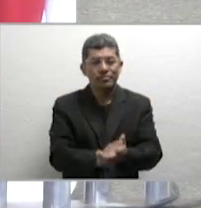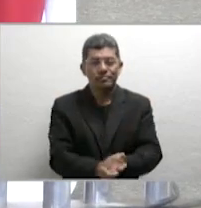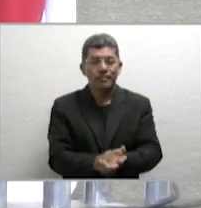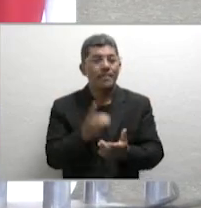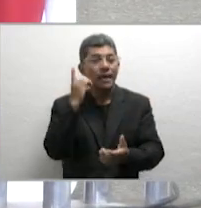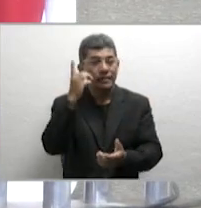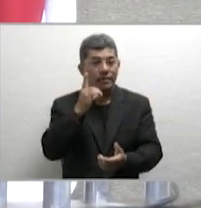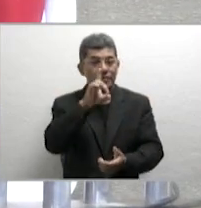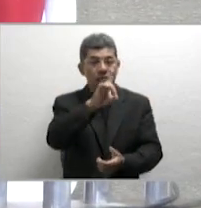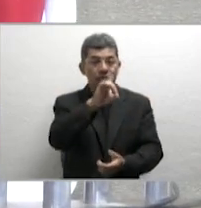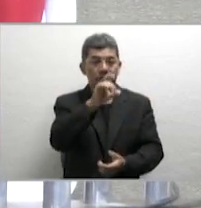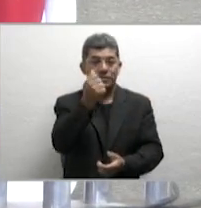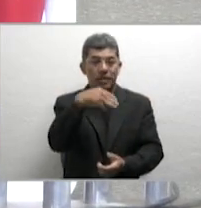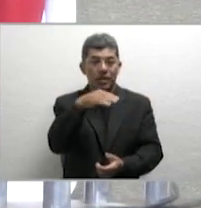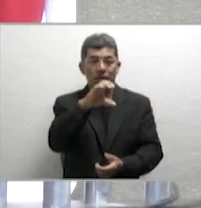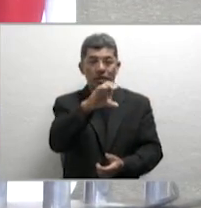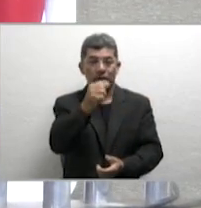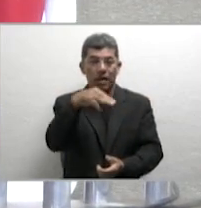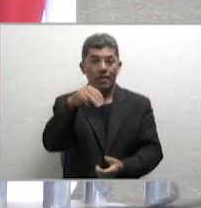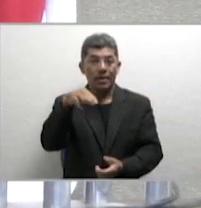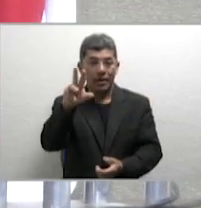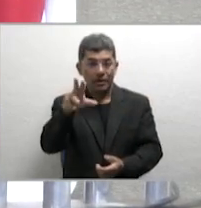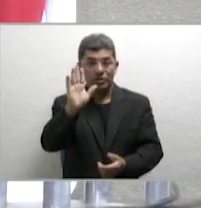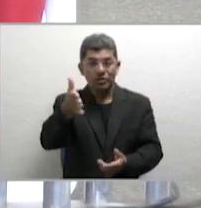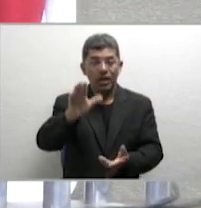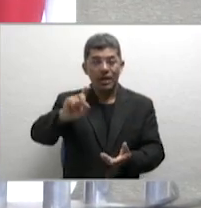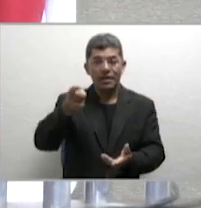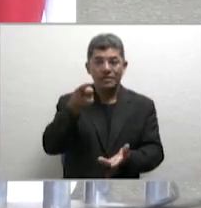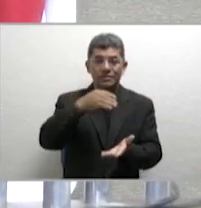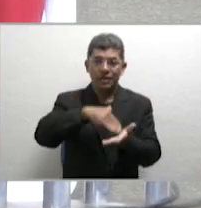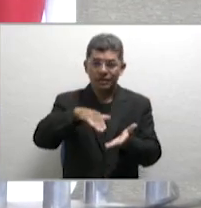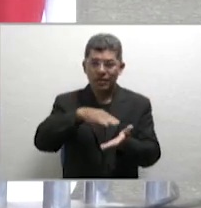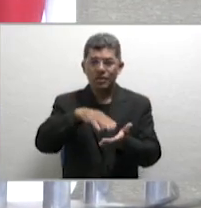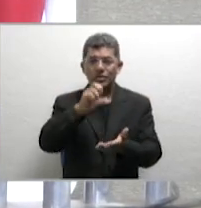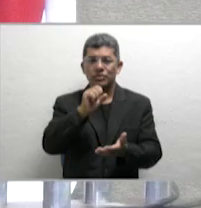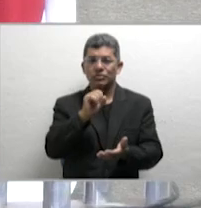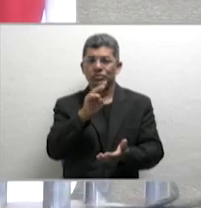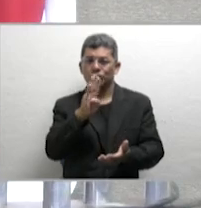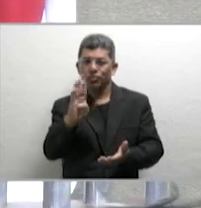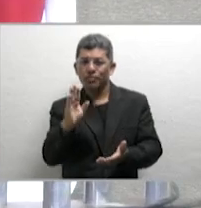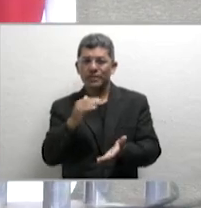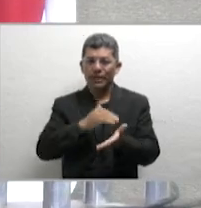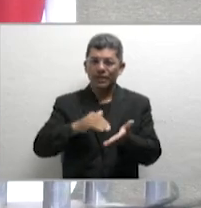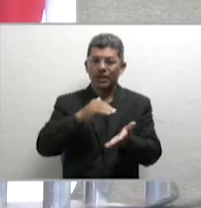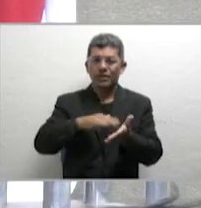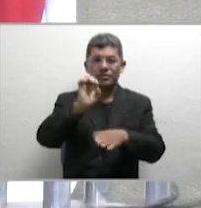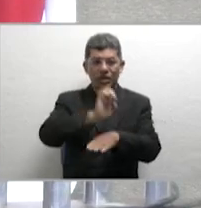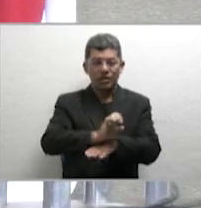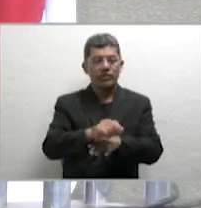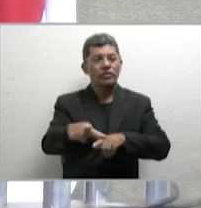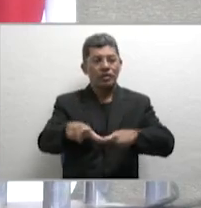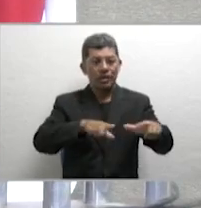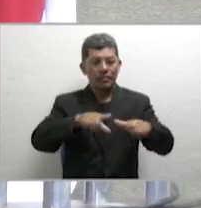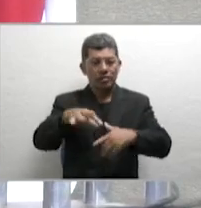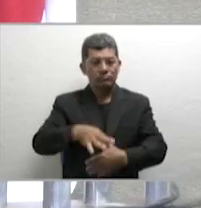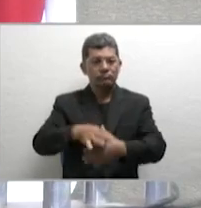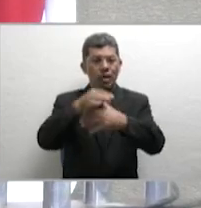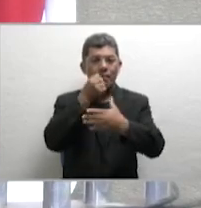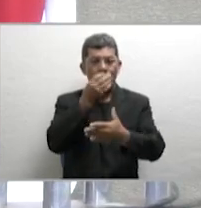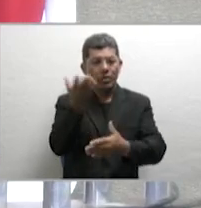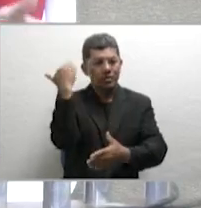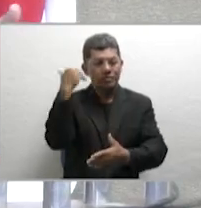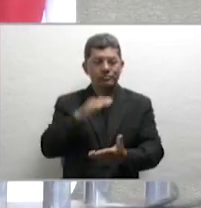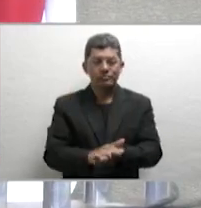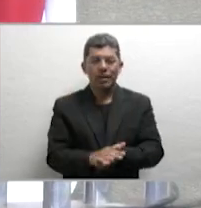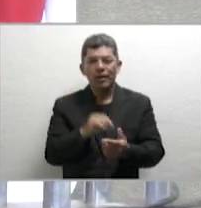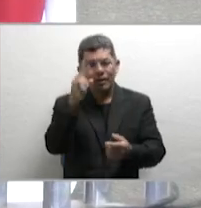deputado Dan Câmara, que já foi secretário, subsecretário de Estado, fez um grande trabalho à frente da Secretaria de Segurança Pública,